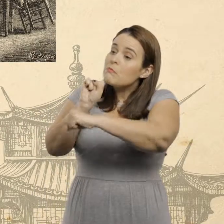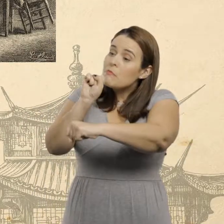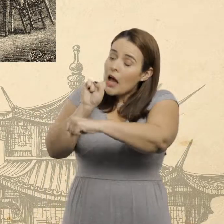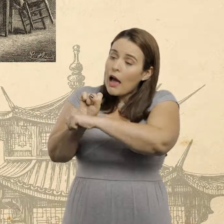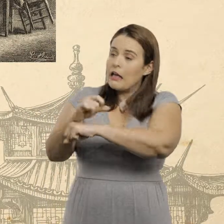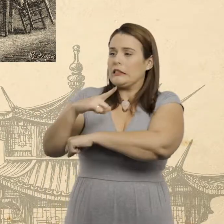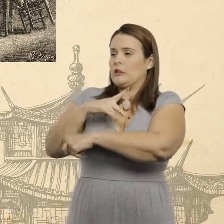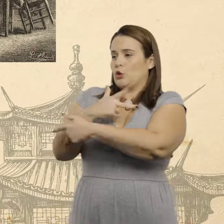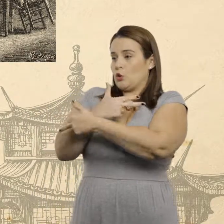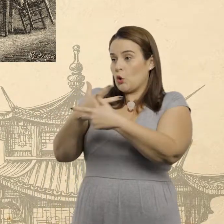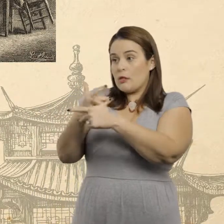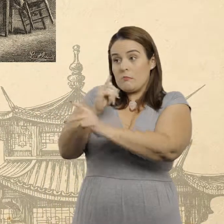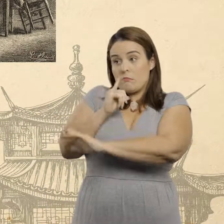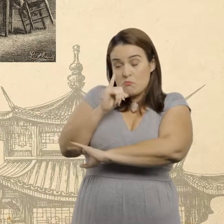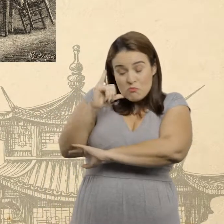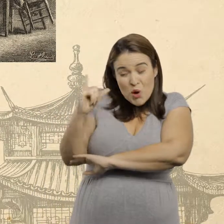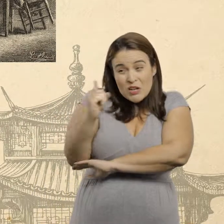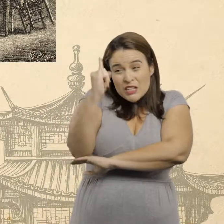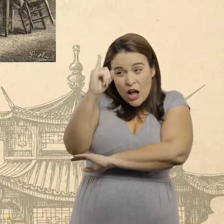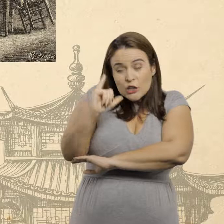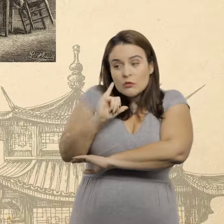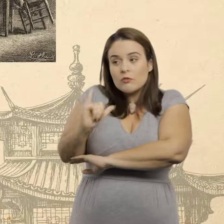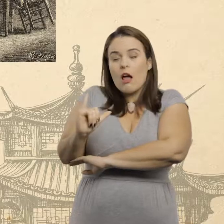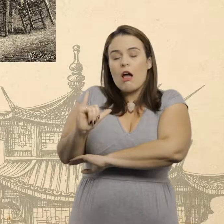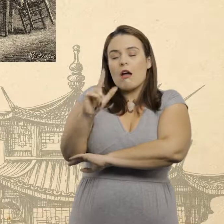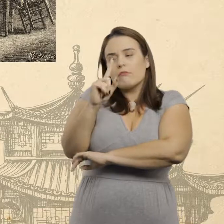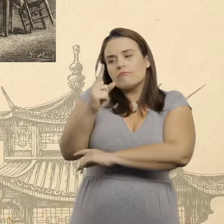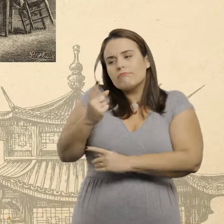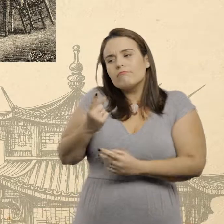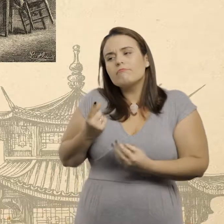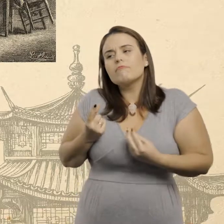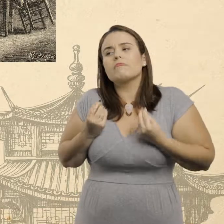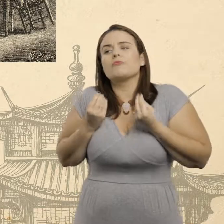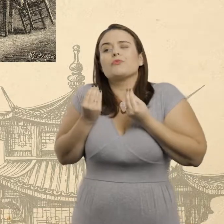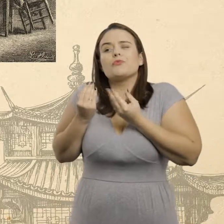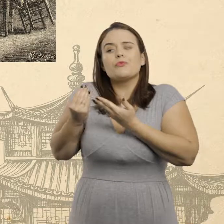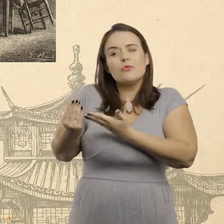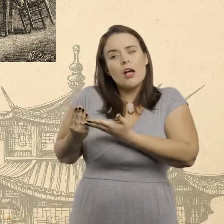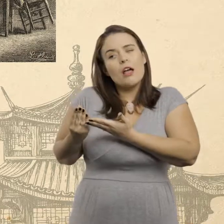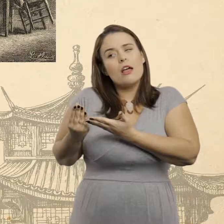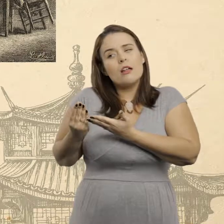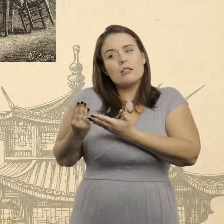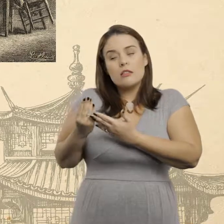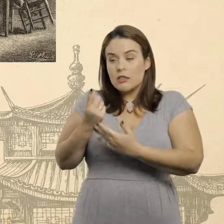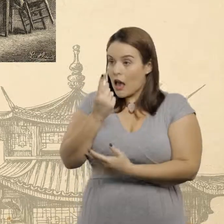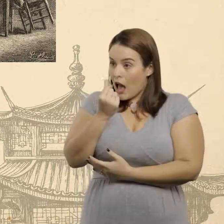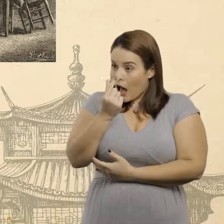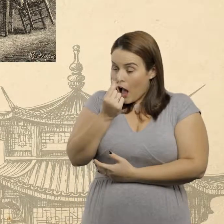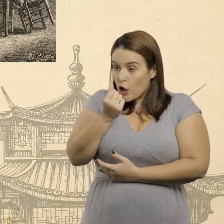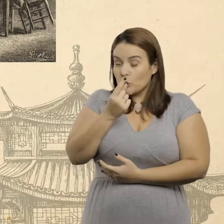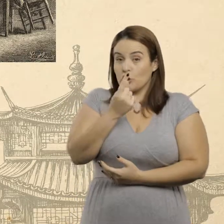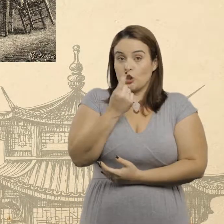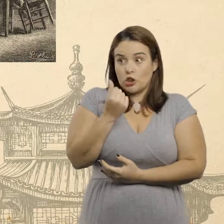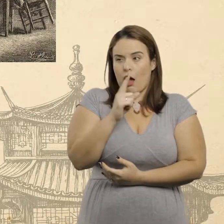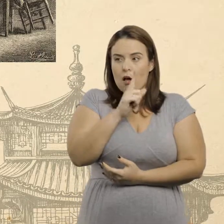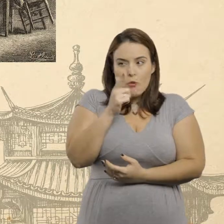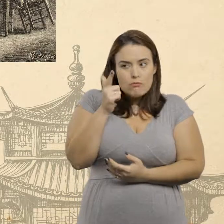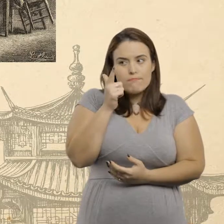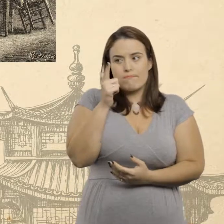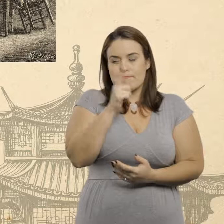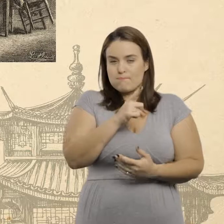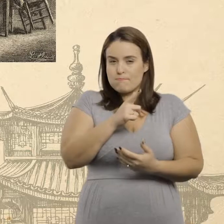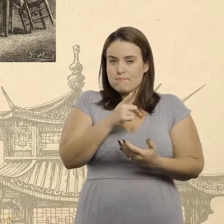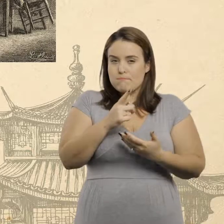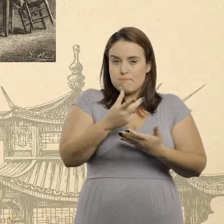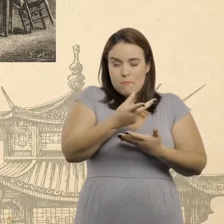Passepartout esperar porque tinha coisas importantes a dizer. Ele ofereceu para Passepartout uma quantia da recompensa